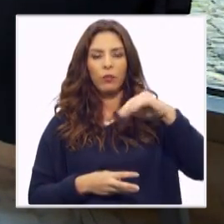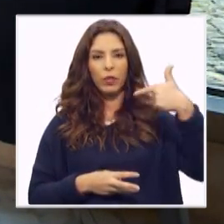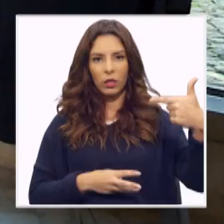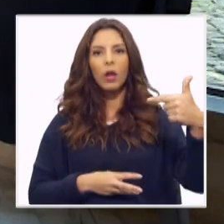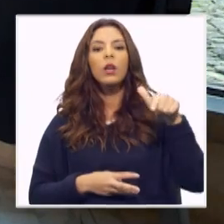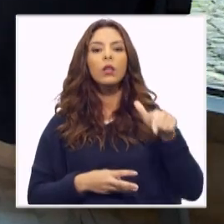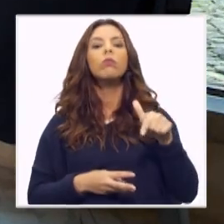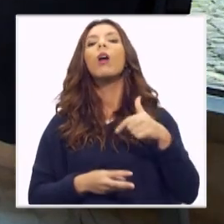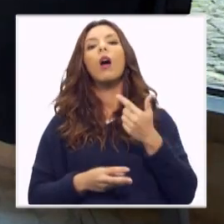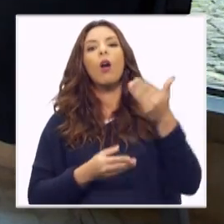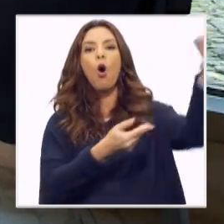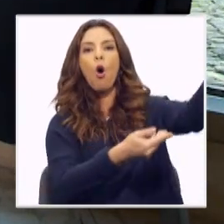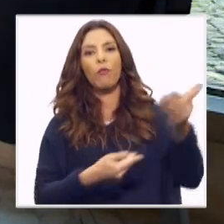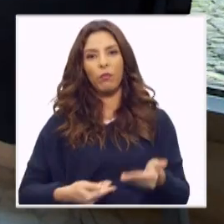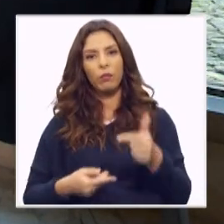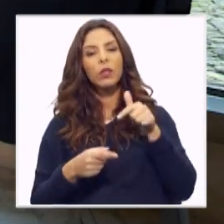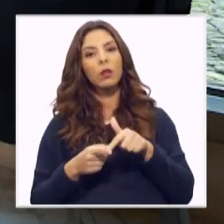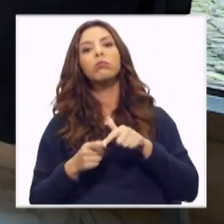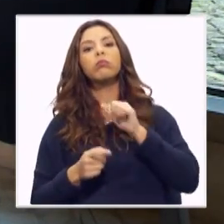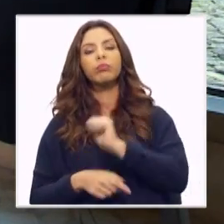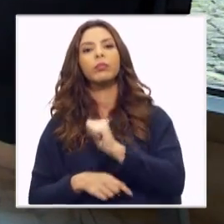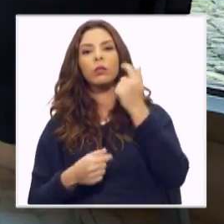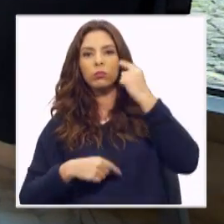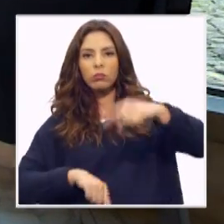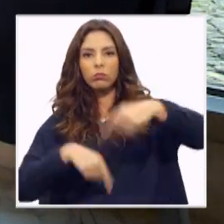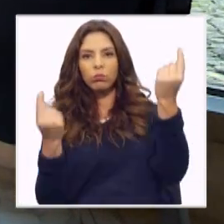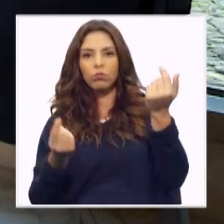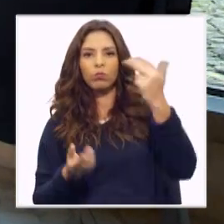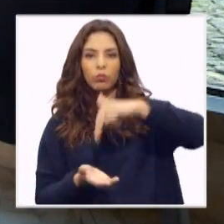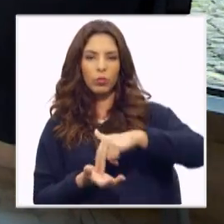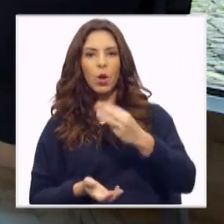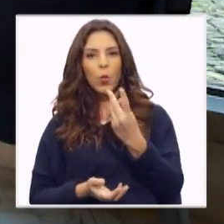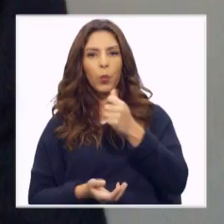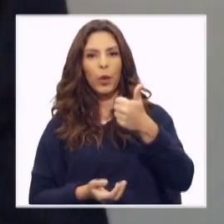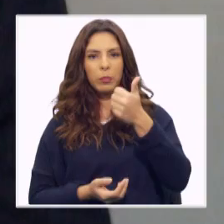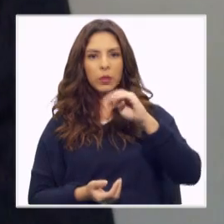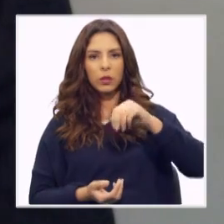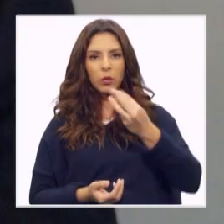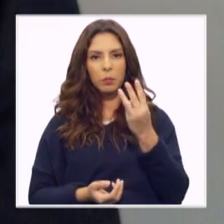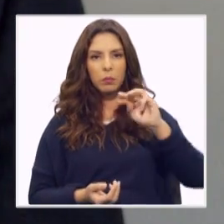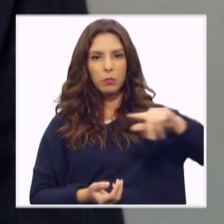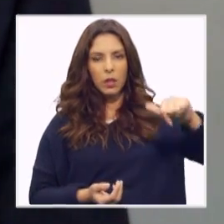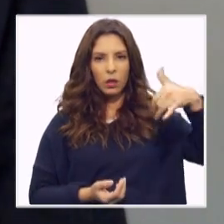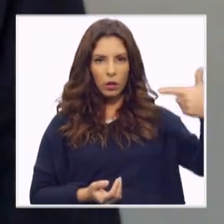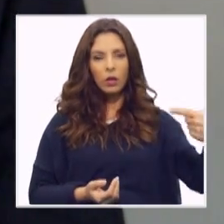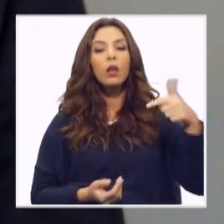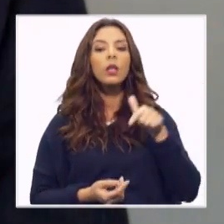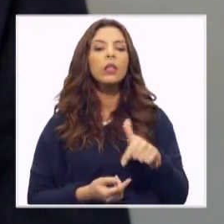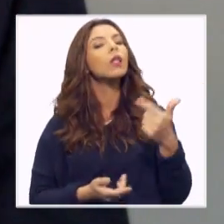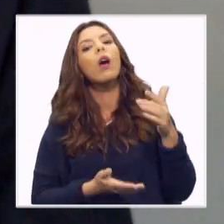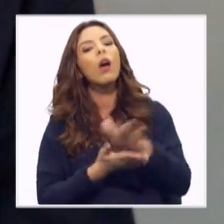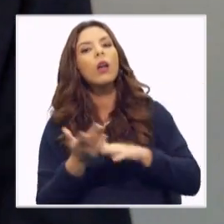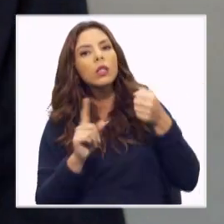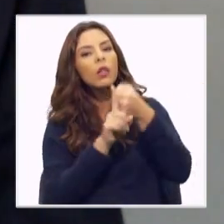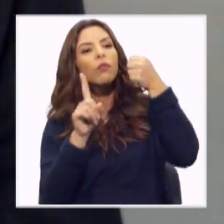de tecnologia, para se apresentar na Web Summit. Quais são os desafios para o futuro? Bem, há um